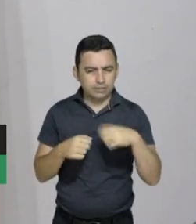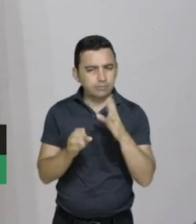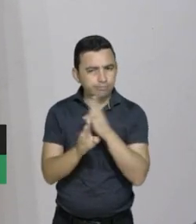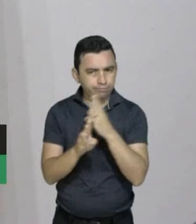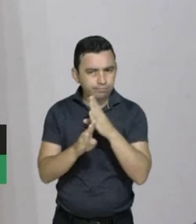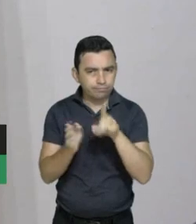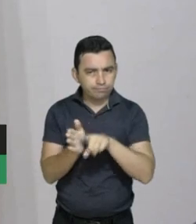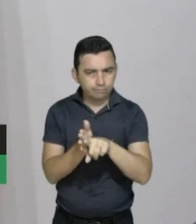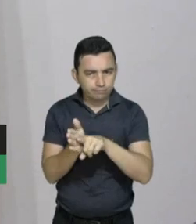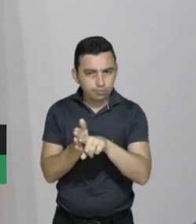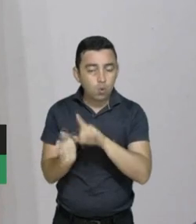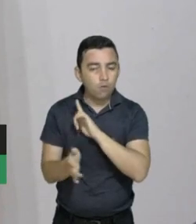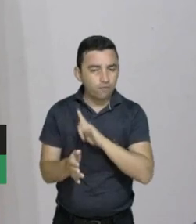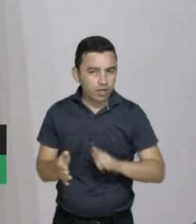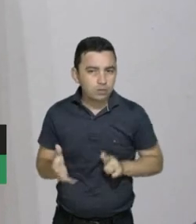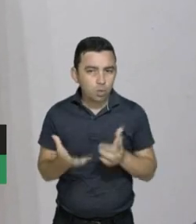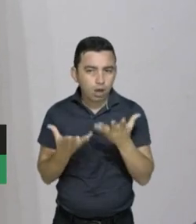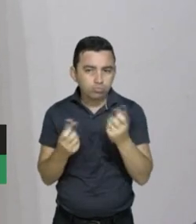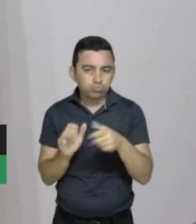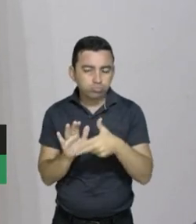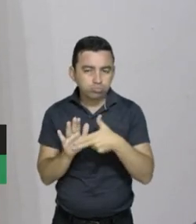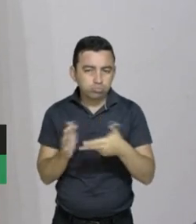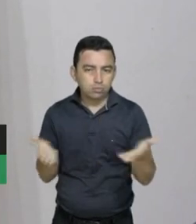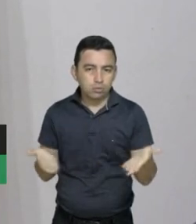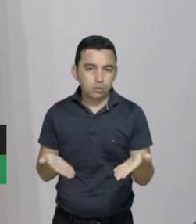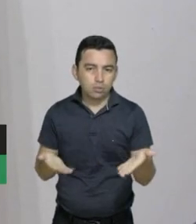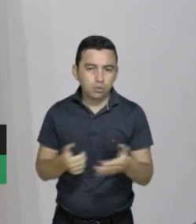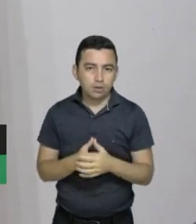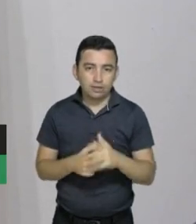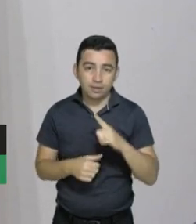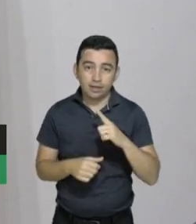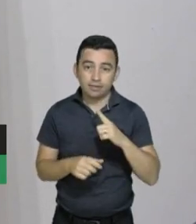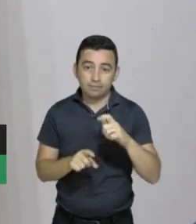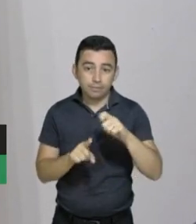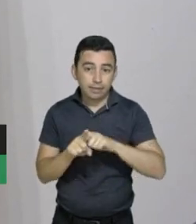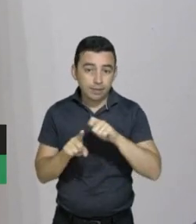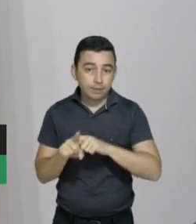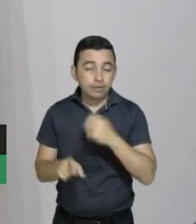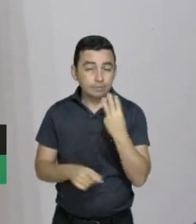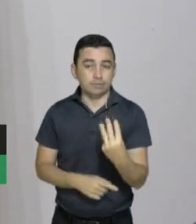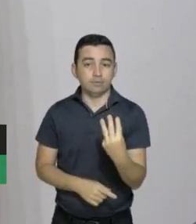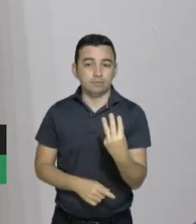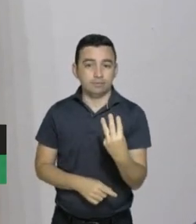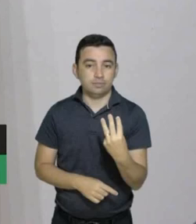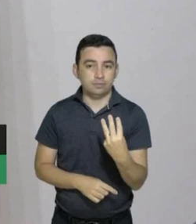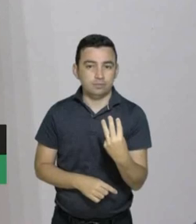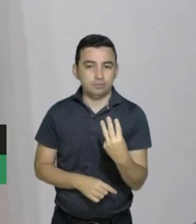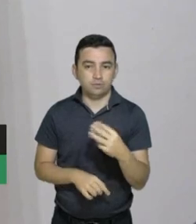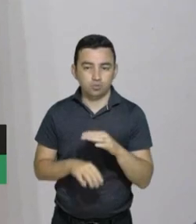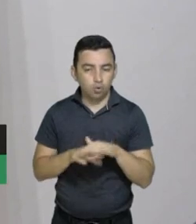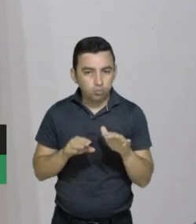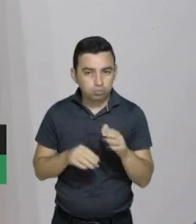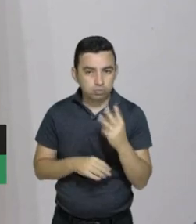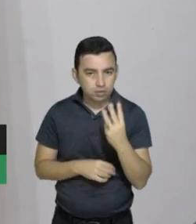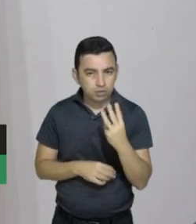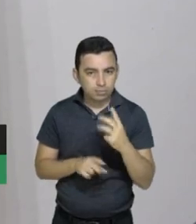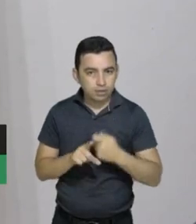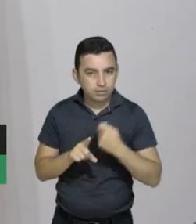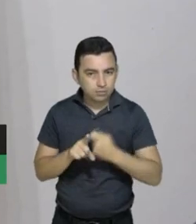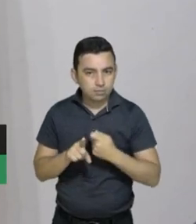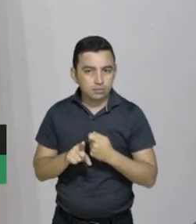o governo assumiu agora em três meses tem três meses